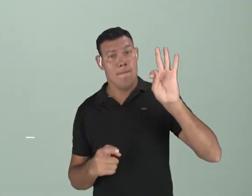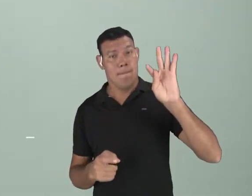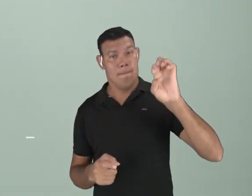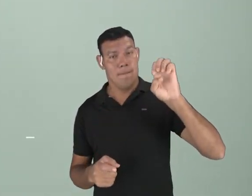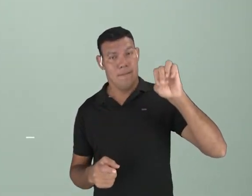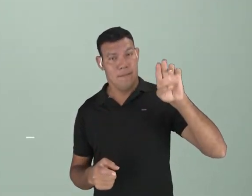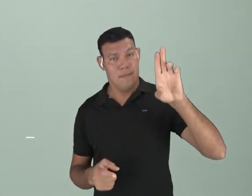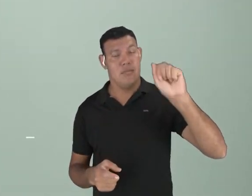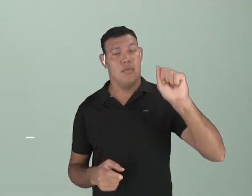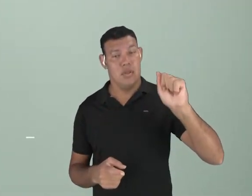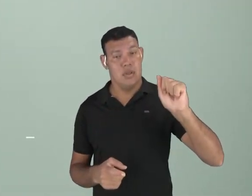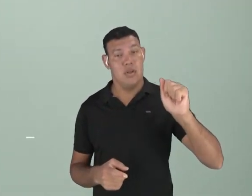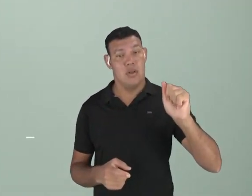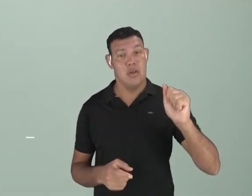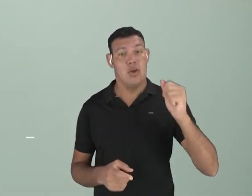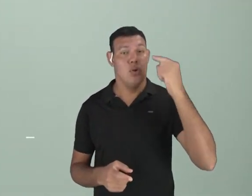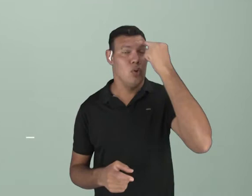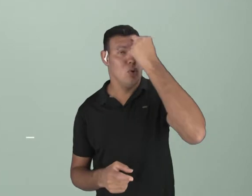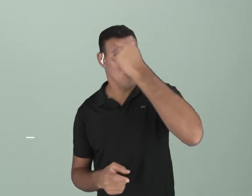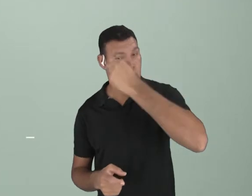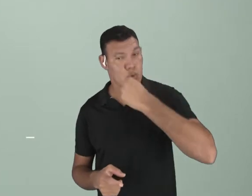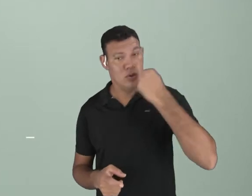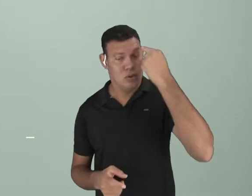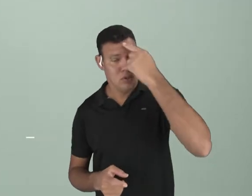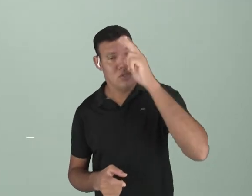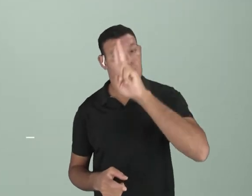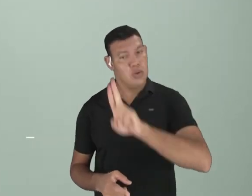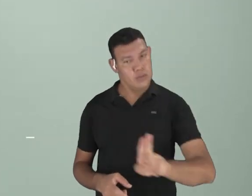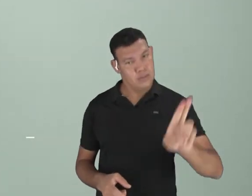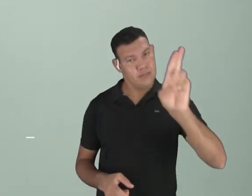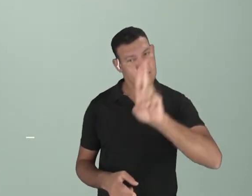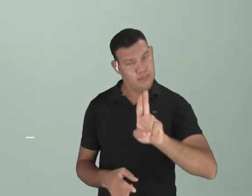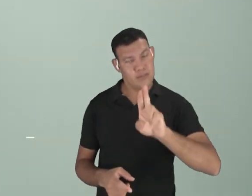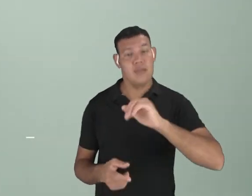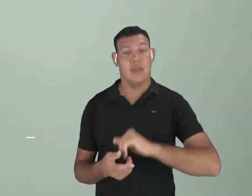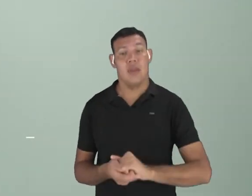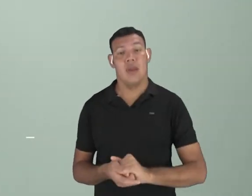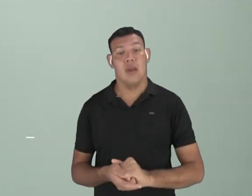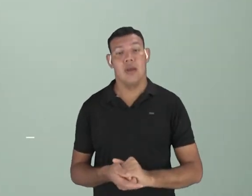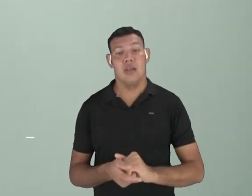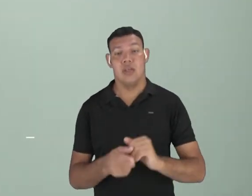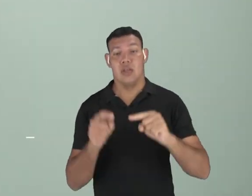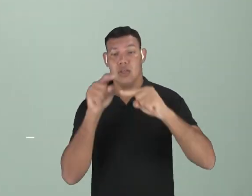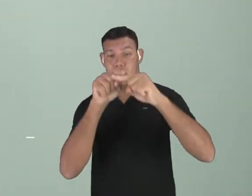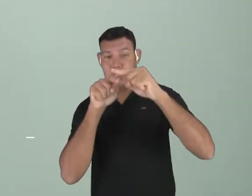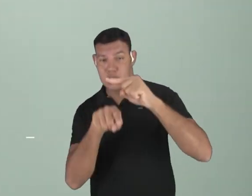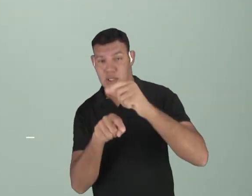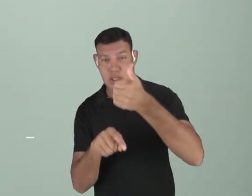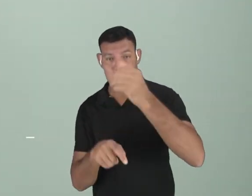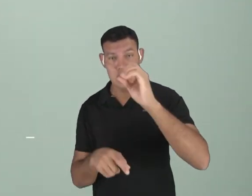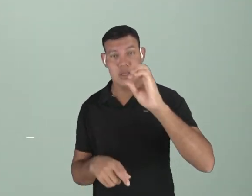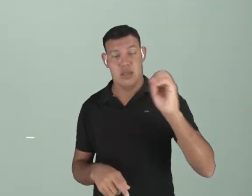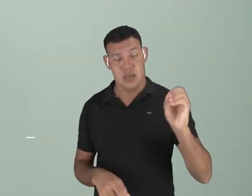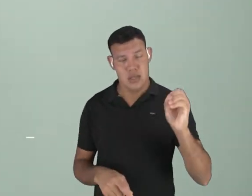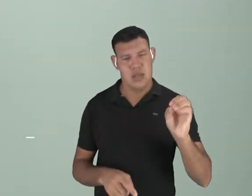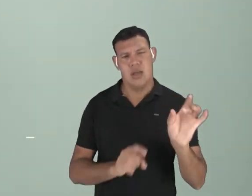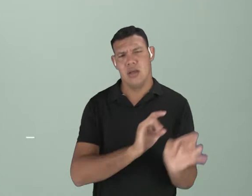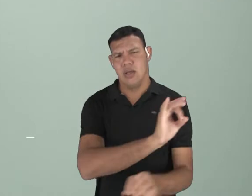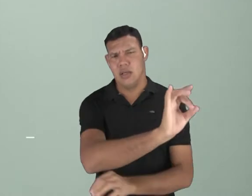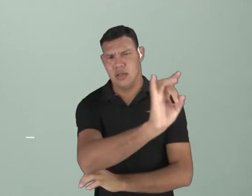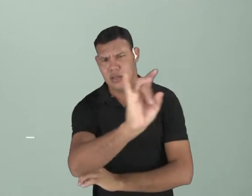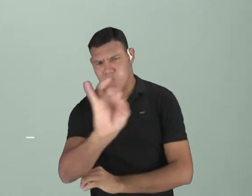uso e divide por 1.000. Fazendo isso, você consegue quantificar, né, o quanto cada aparelho doméstico,